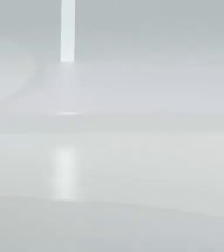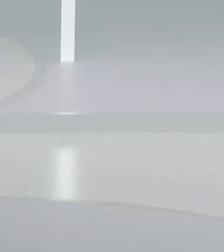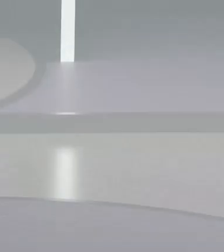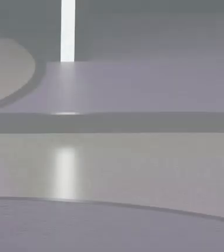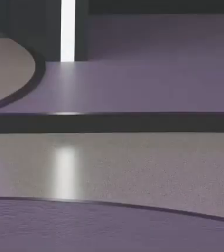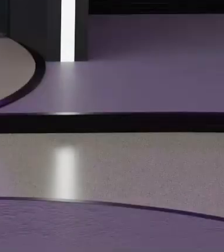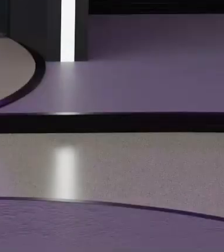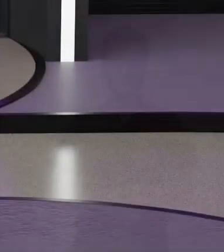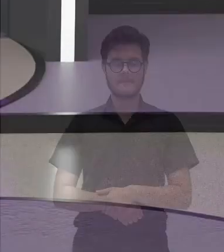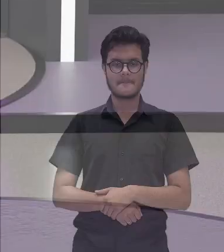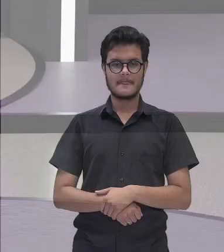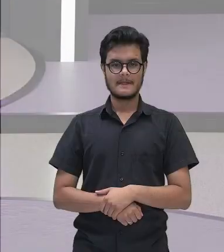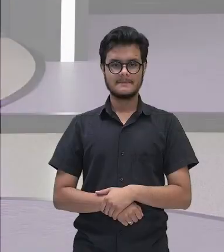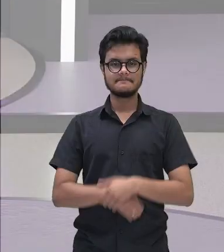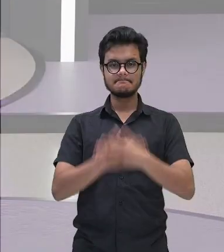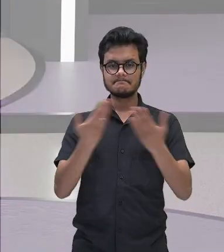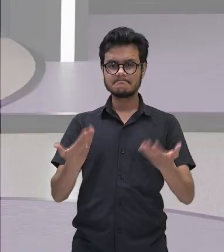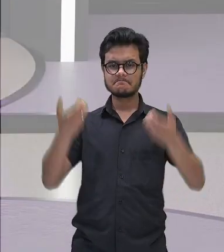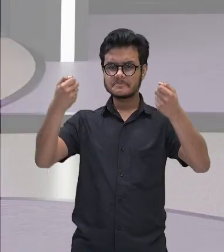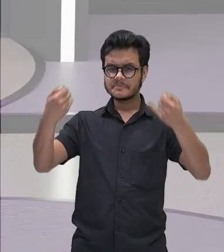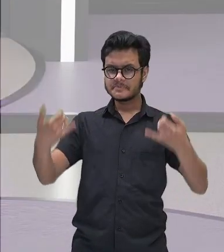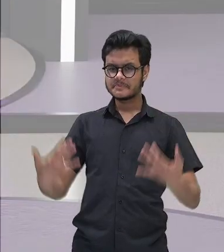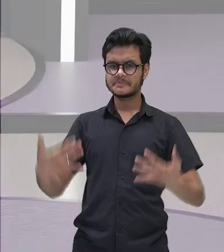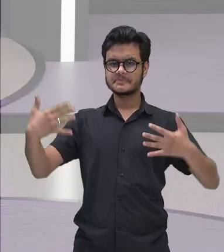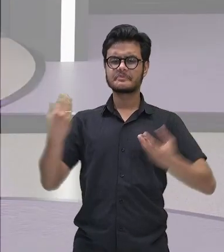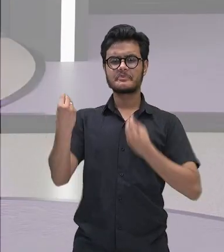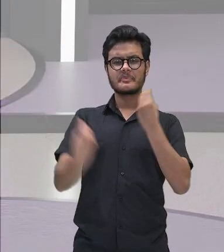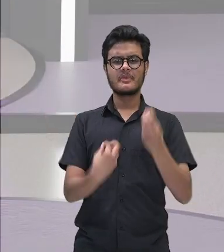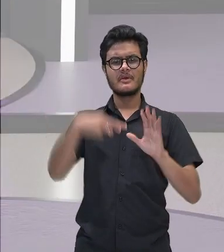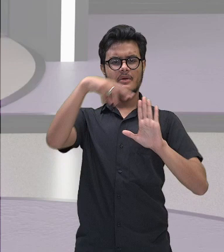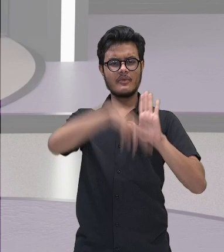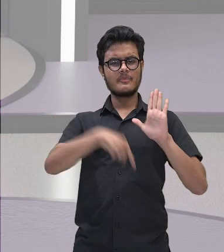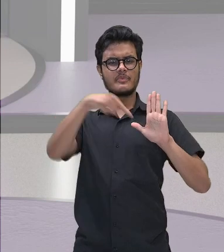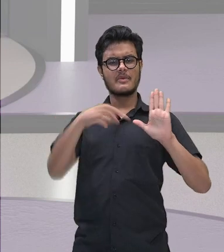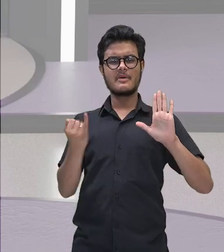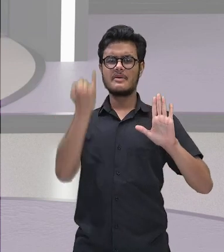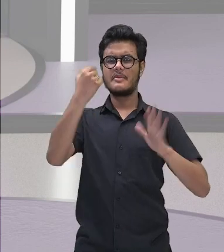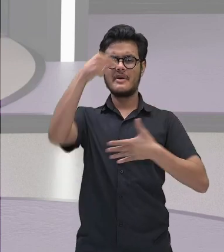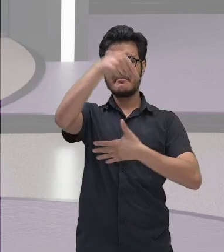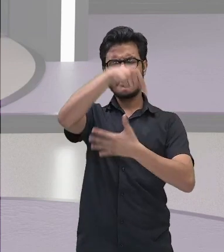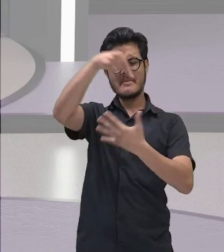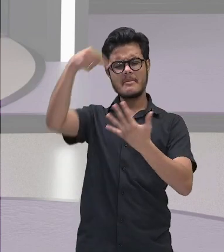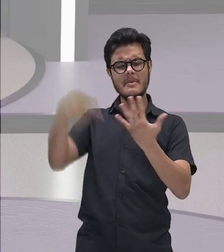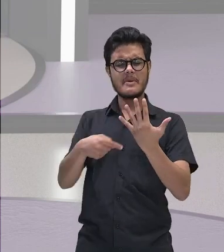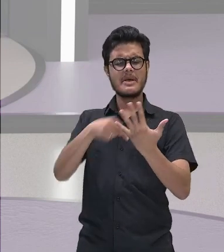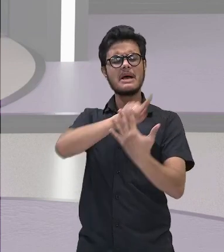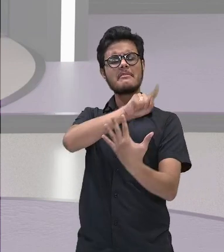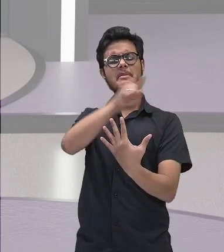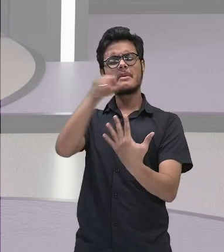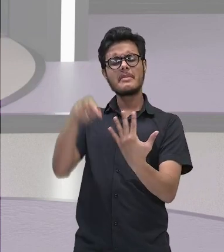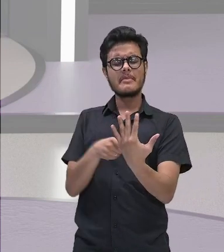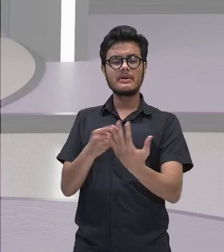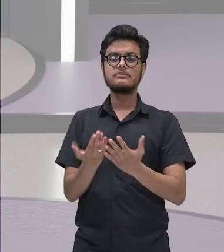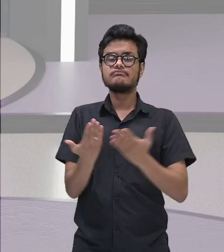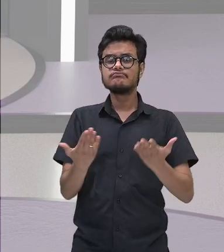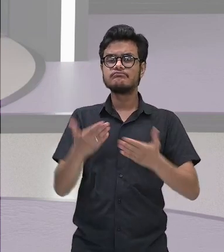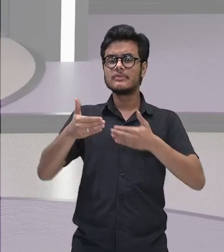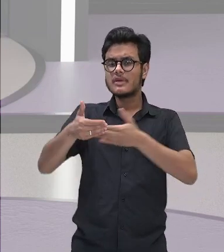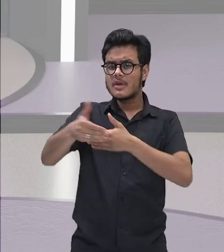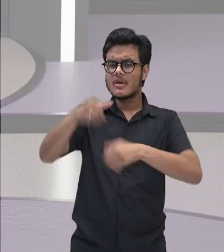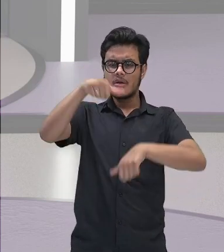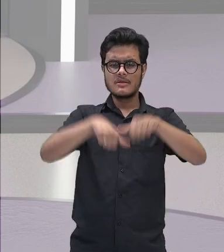aula então para estudar o princípio fundamental da contagem a gente vai começar com a